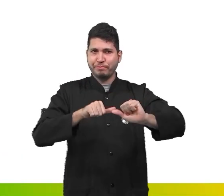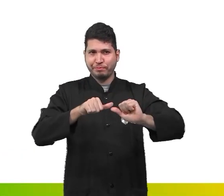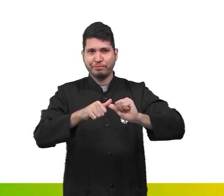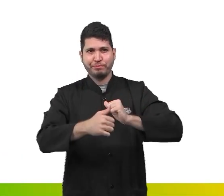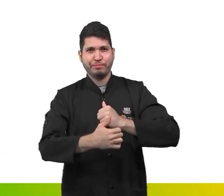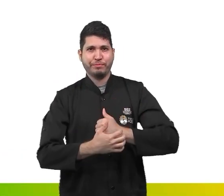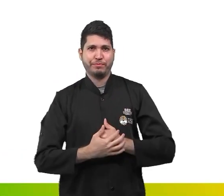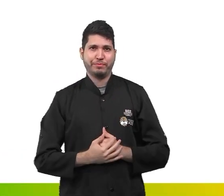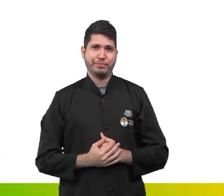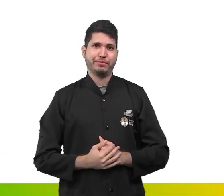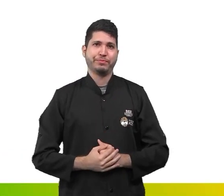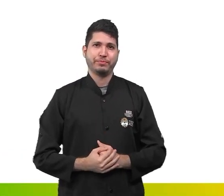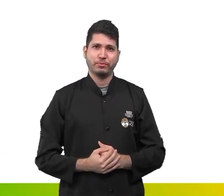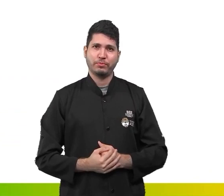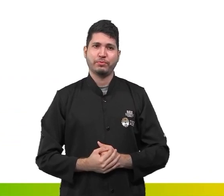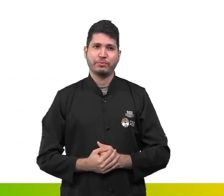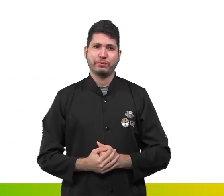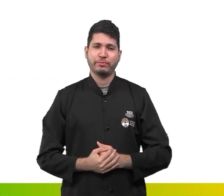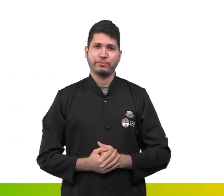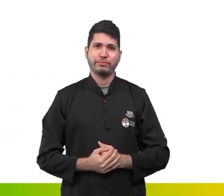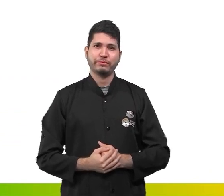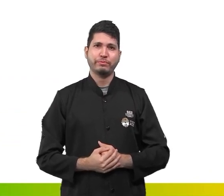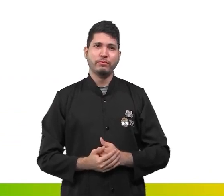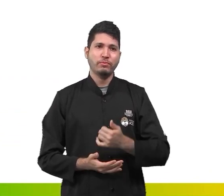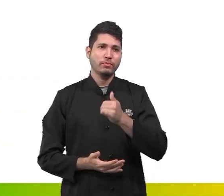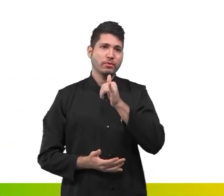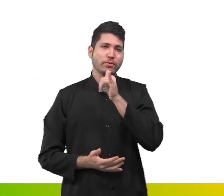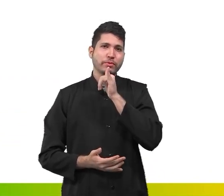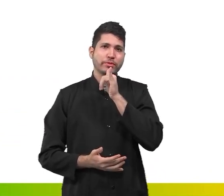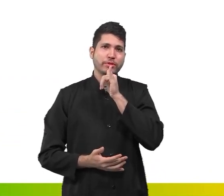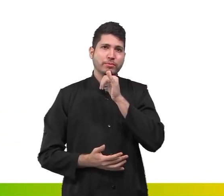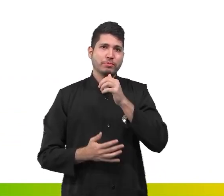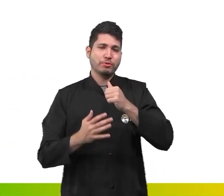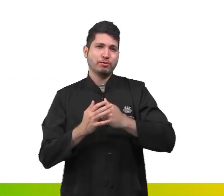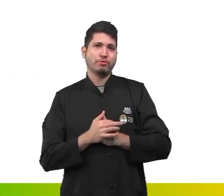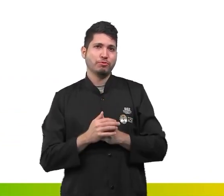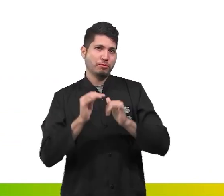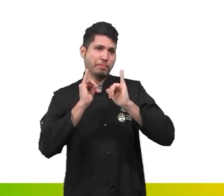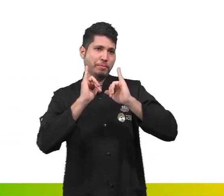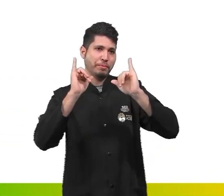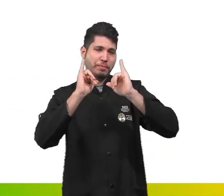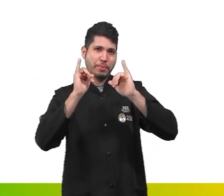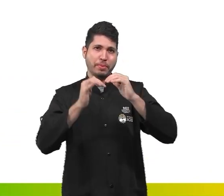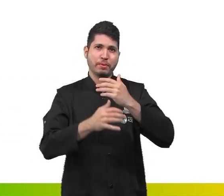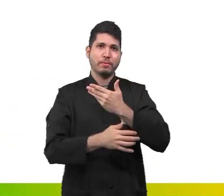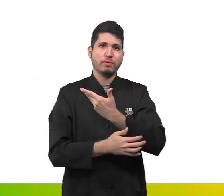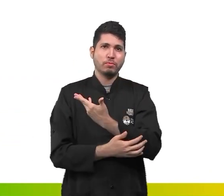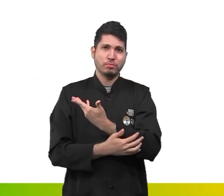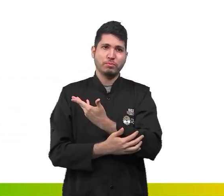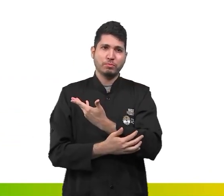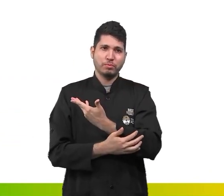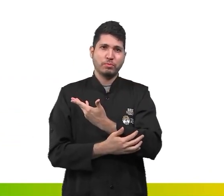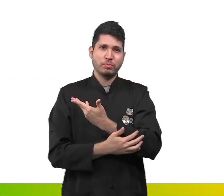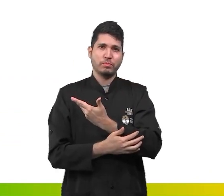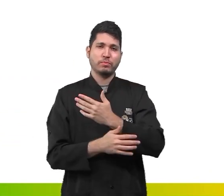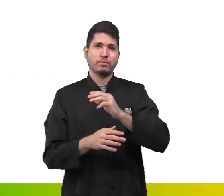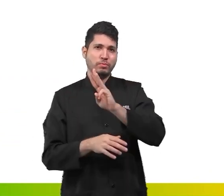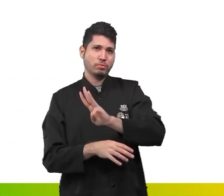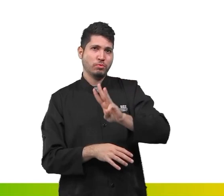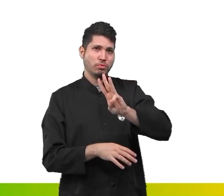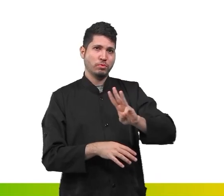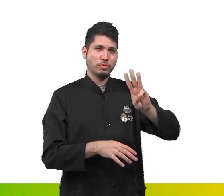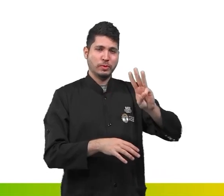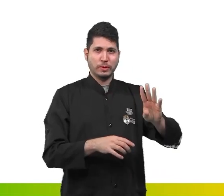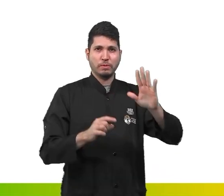E aí temos um exemplo, né, galerinha? Quando falamos de notícia, na língua espanhola, nós temos um site muito